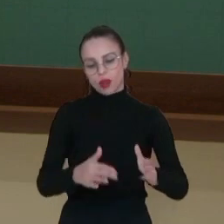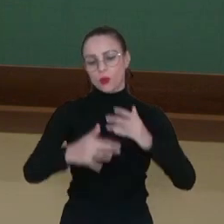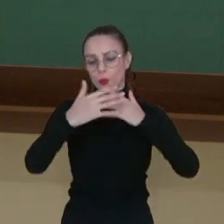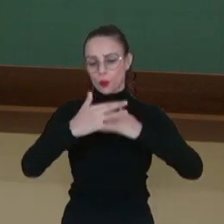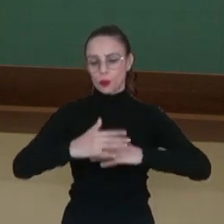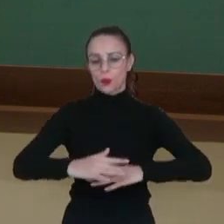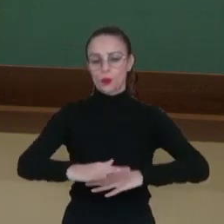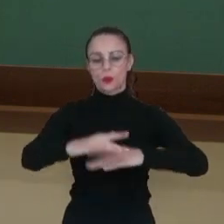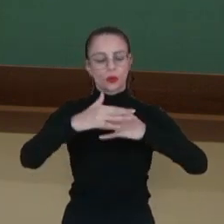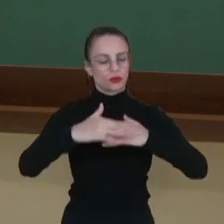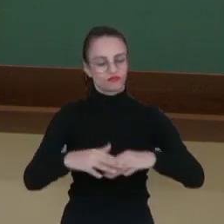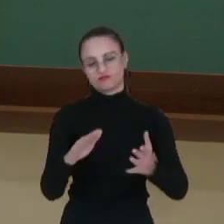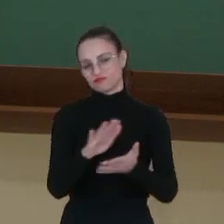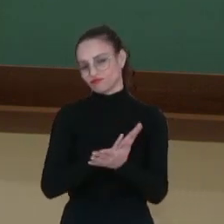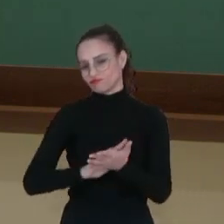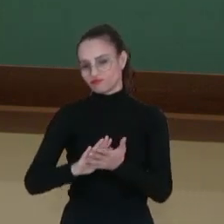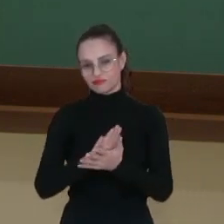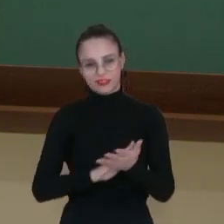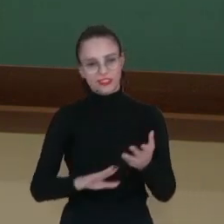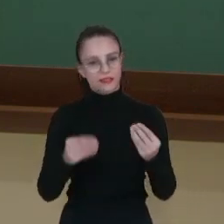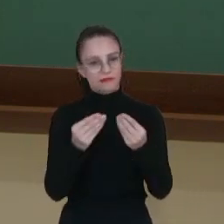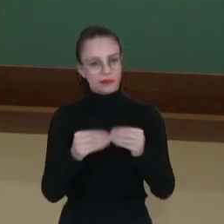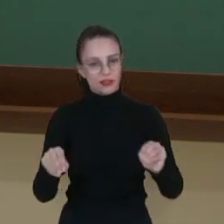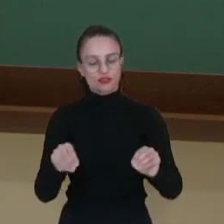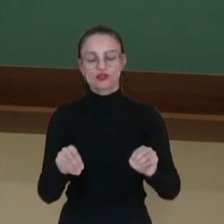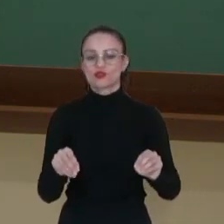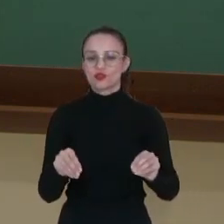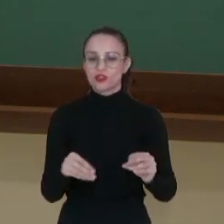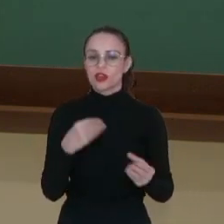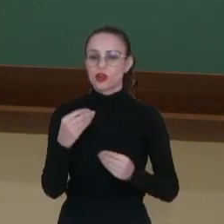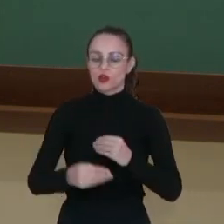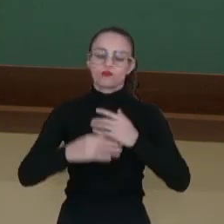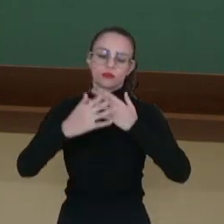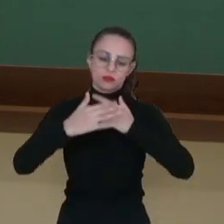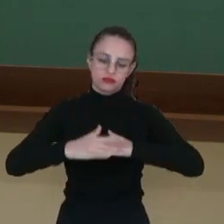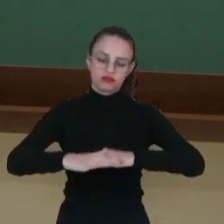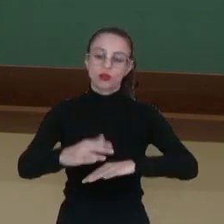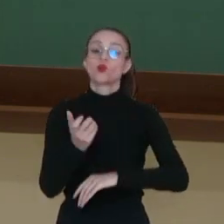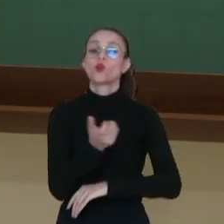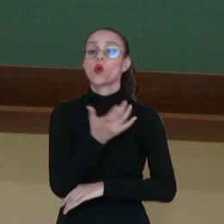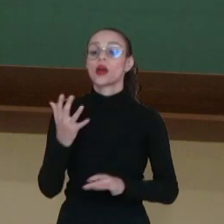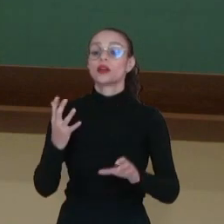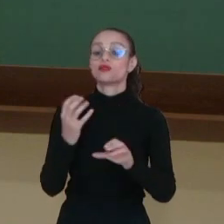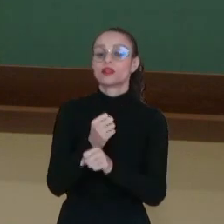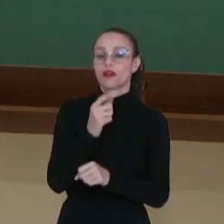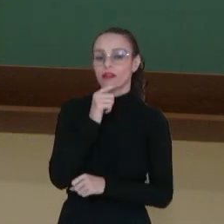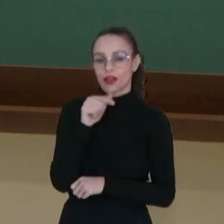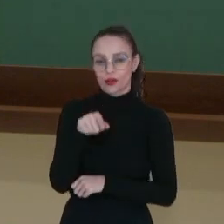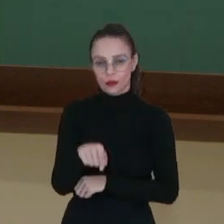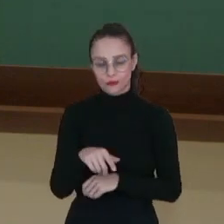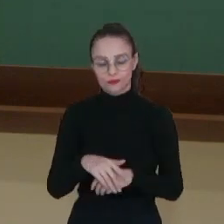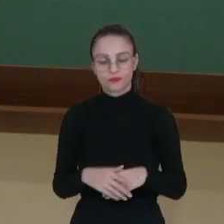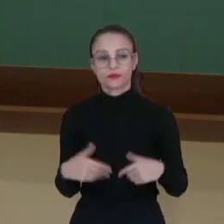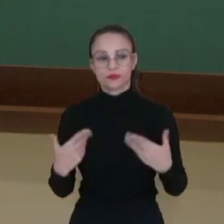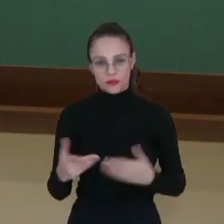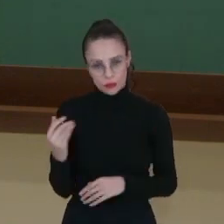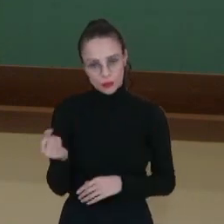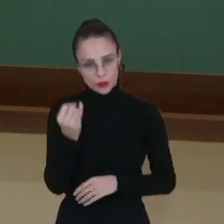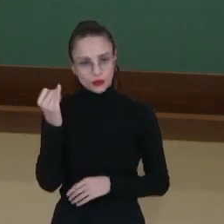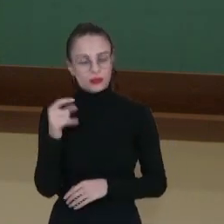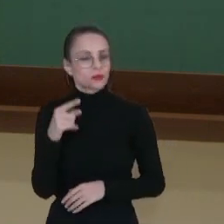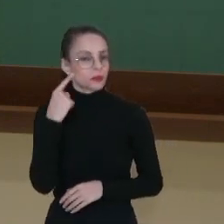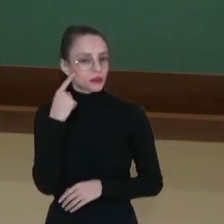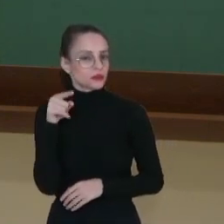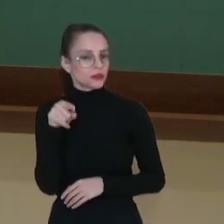sem prejudicar a espessura do seu leito e a quantidade de água que vai estar disponível ali. Então é bem importante a